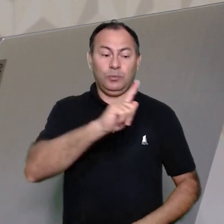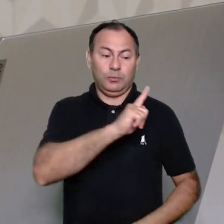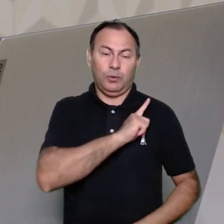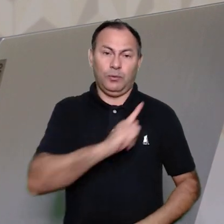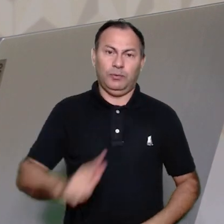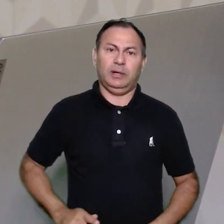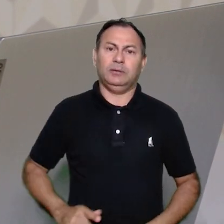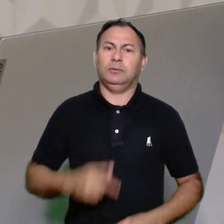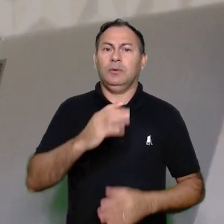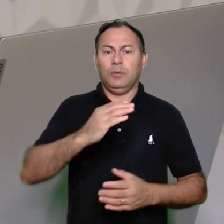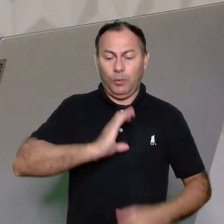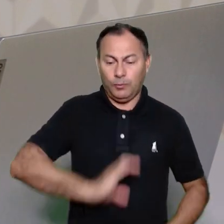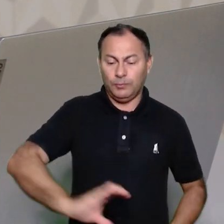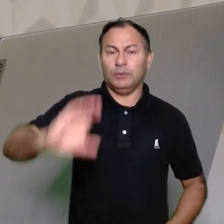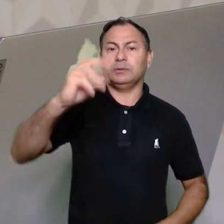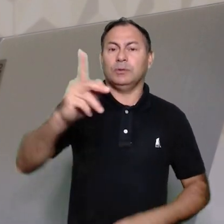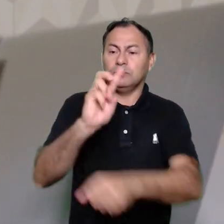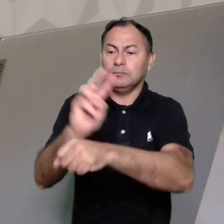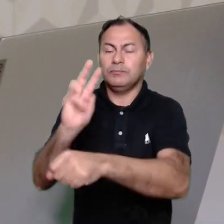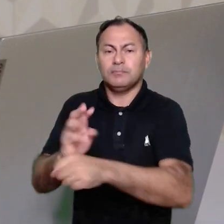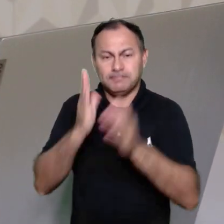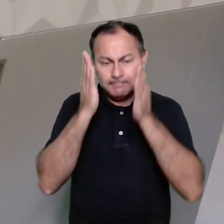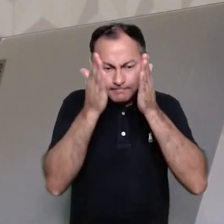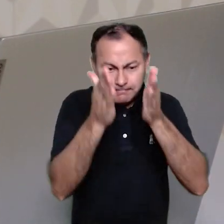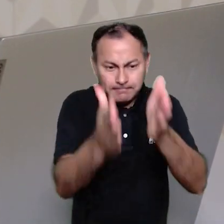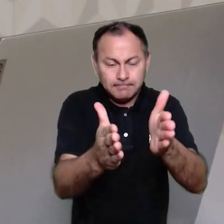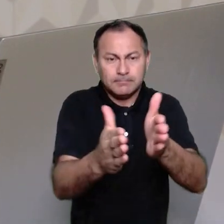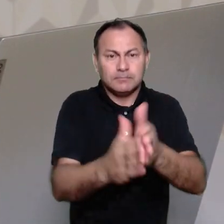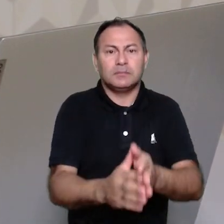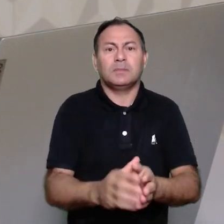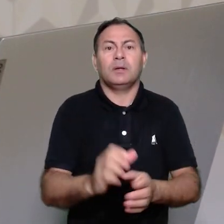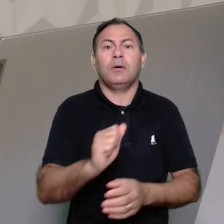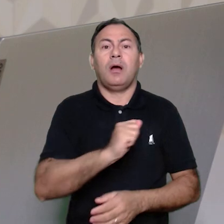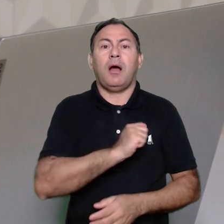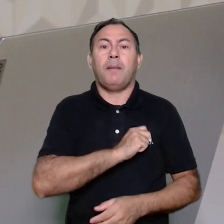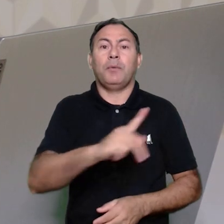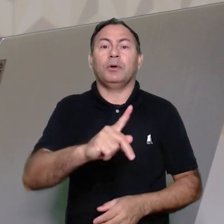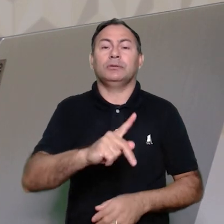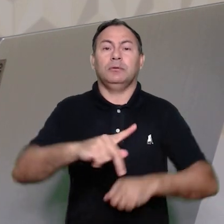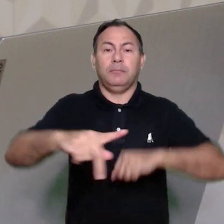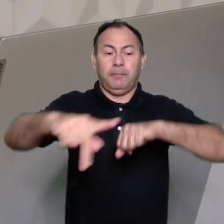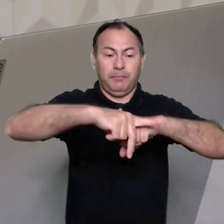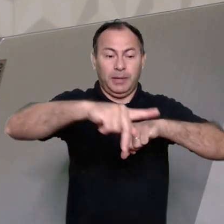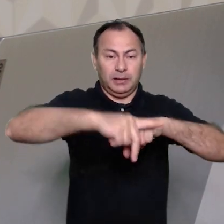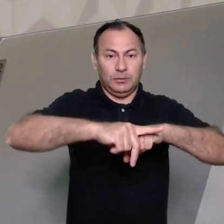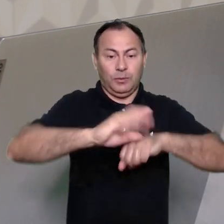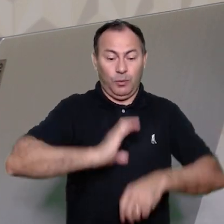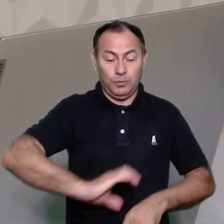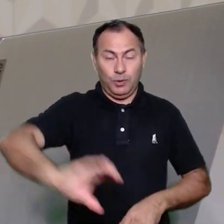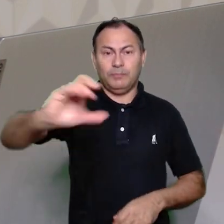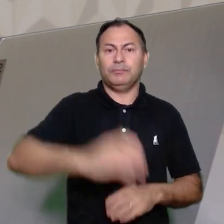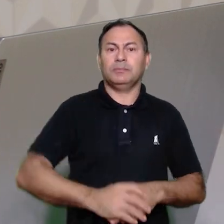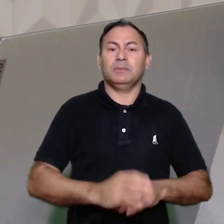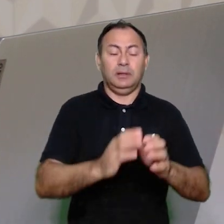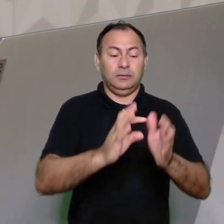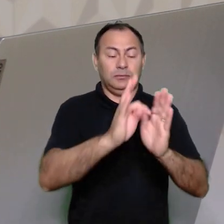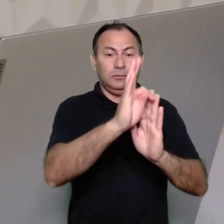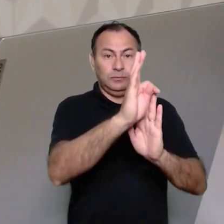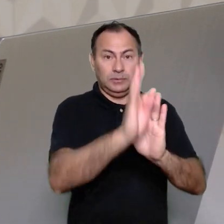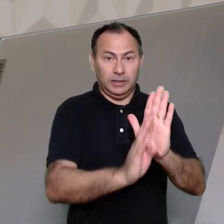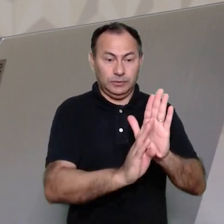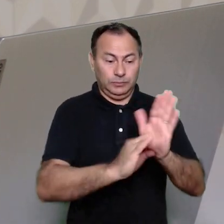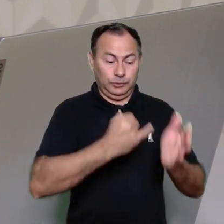governo, confiou o seu pastoreio central ao apóstolo São Pedro, né? E lá na passagem